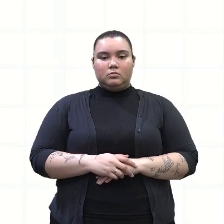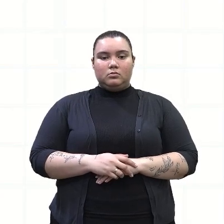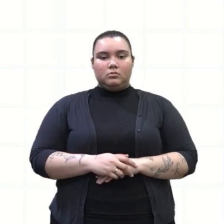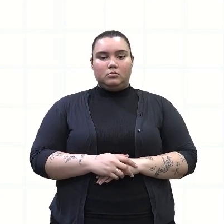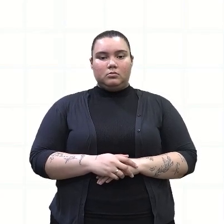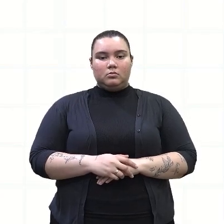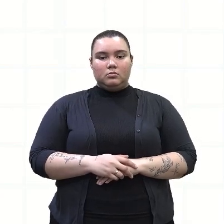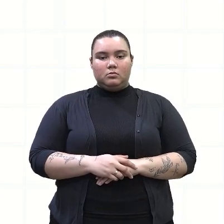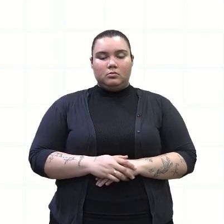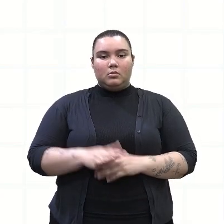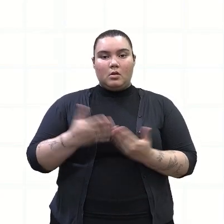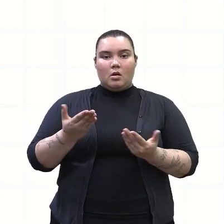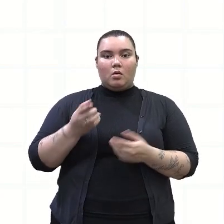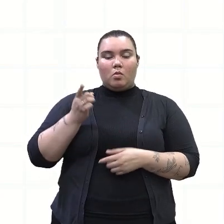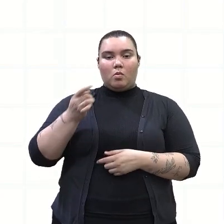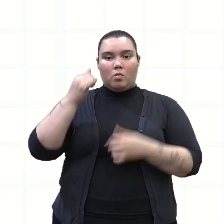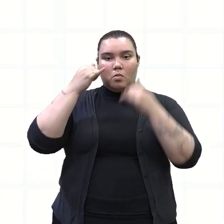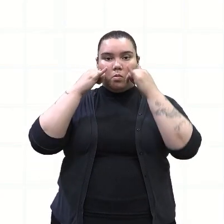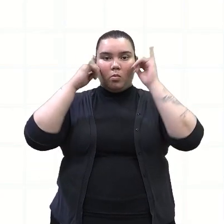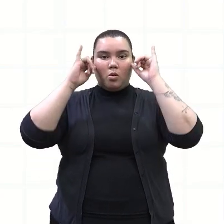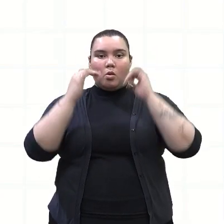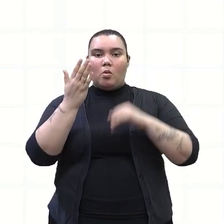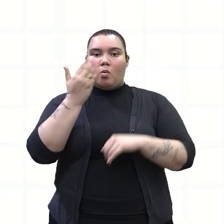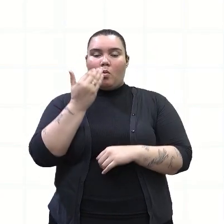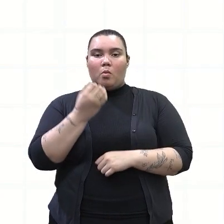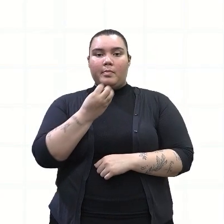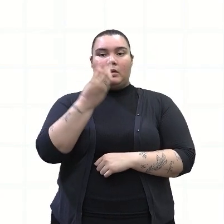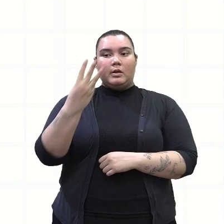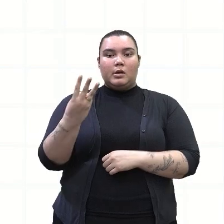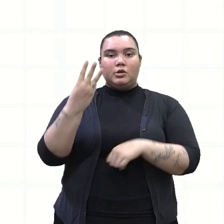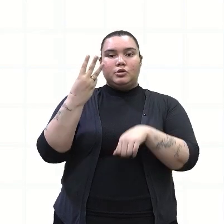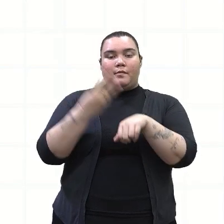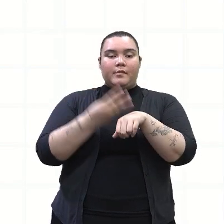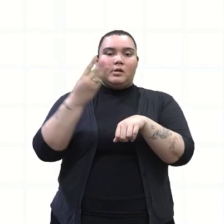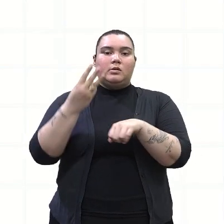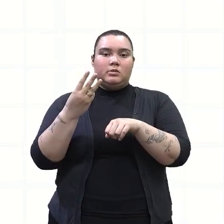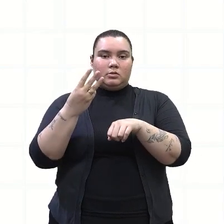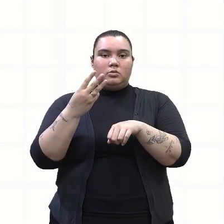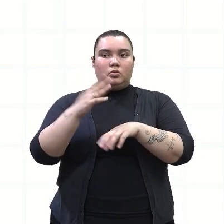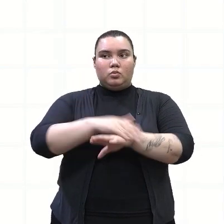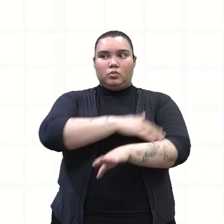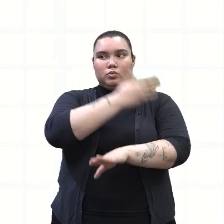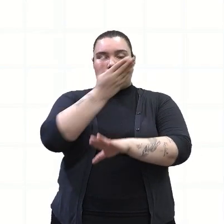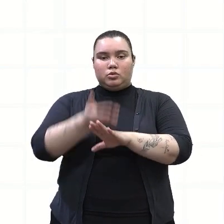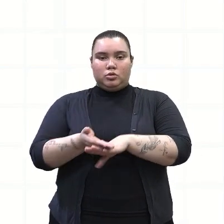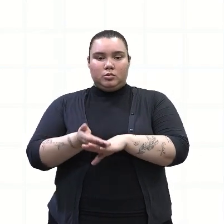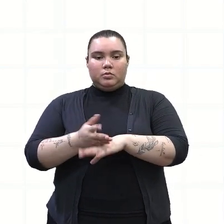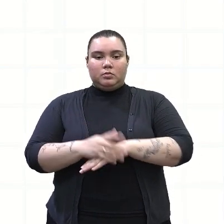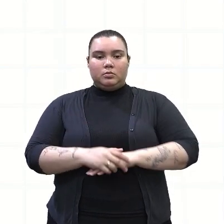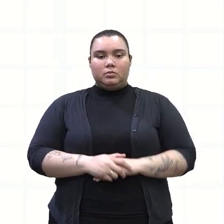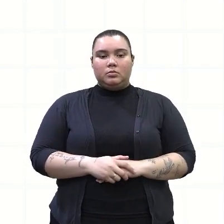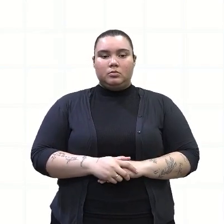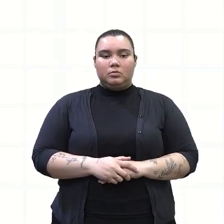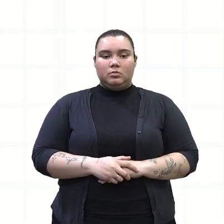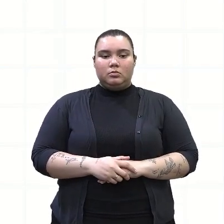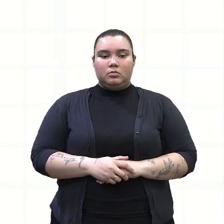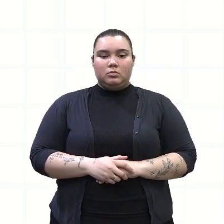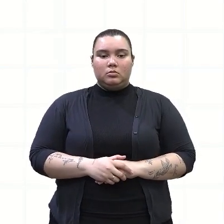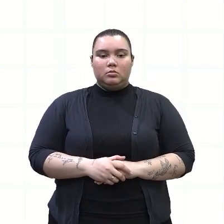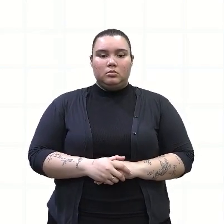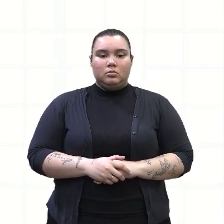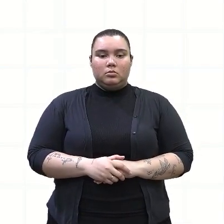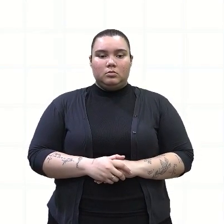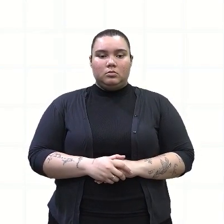a day, ao dia. Então, o que ele consome, né? Approximately 30 pounds,